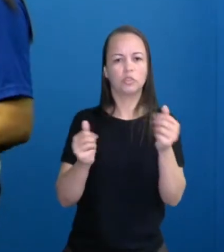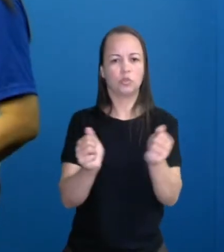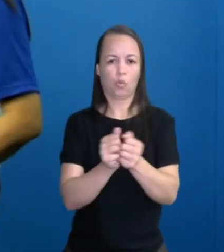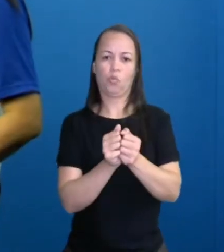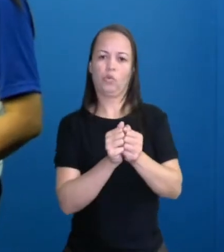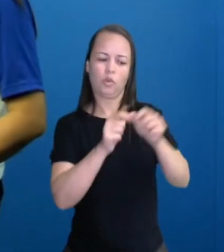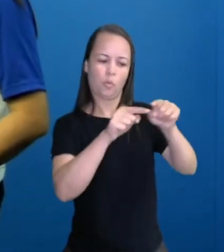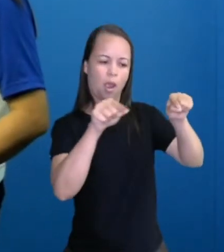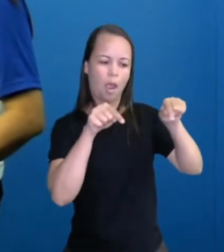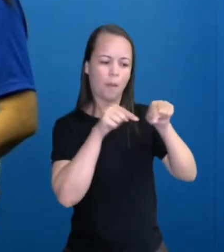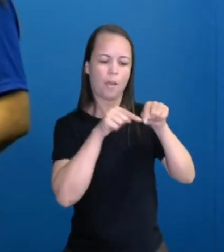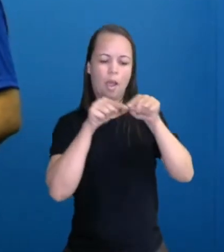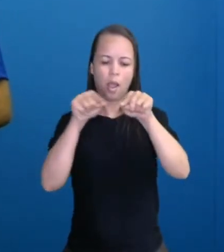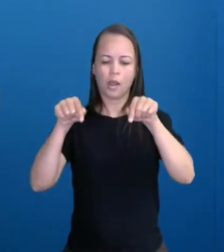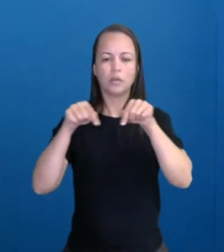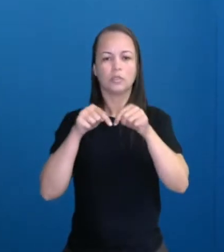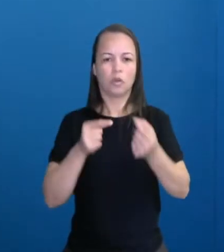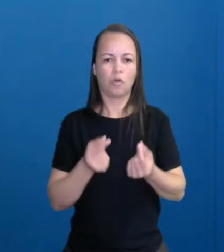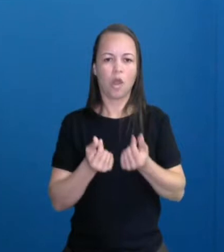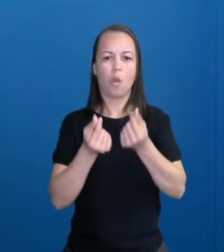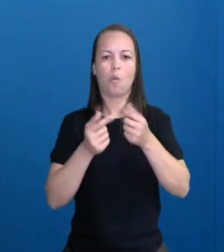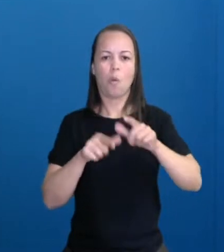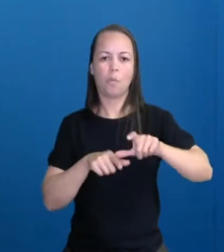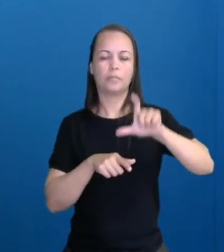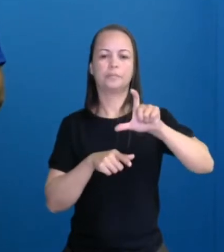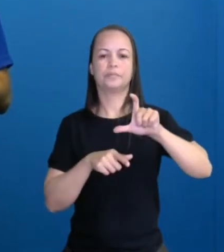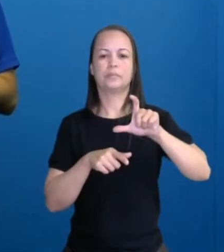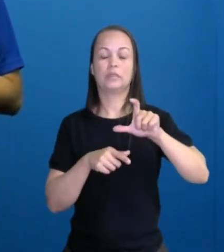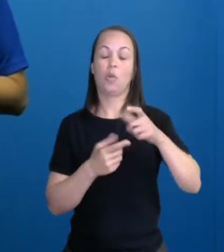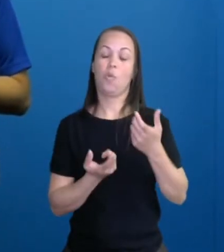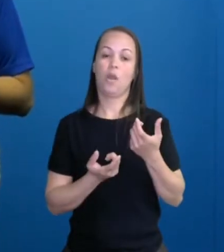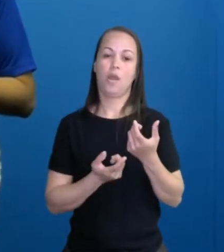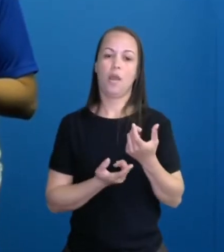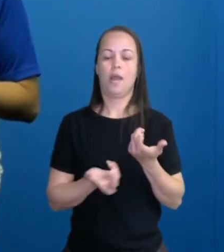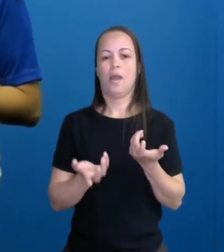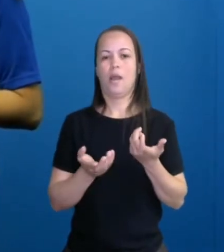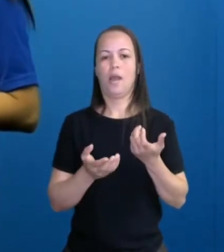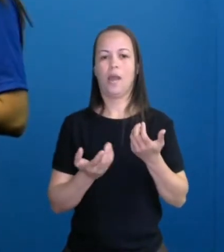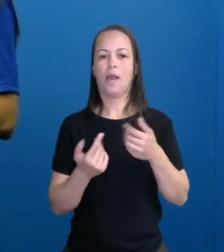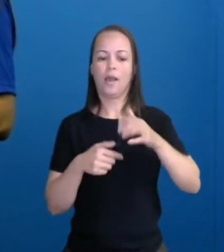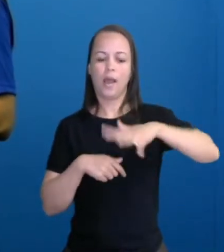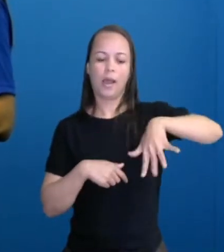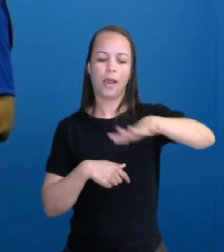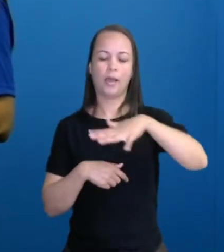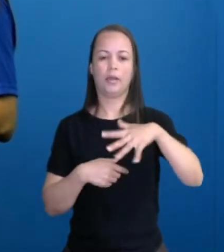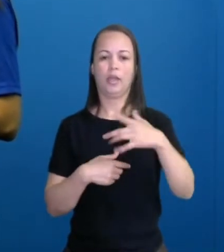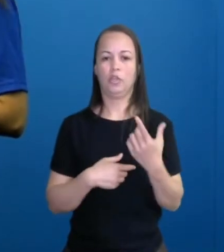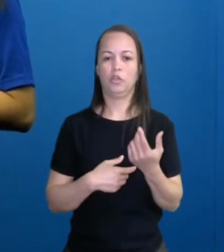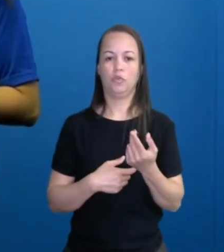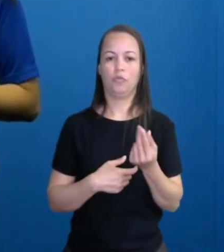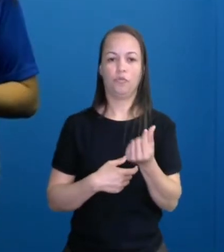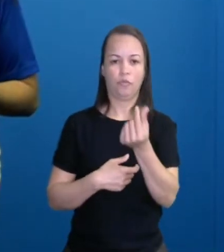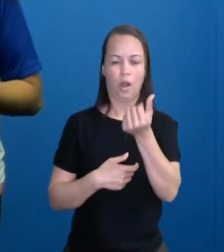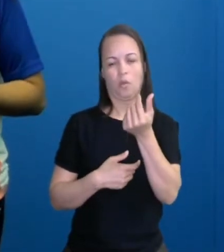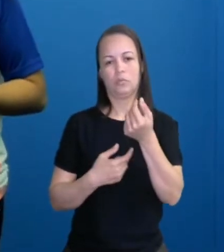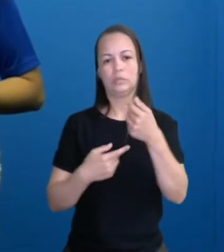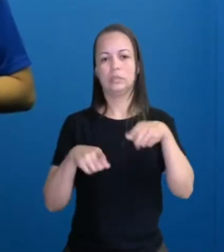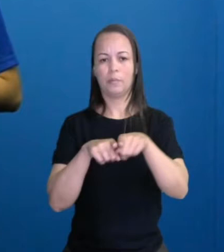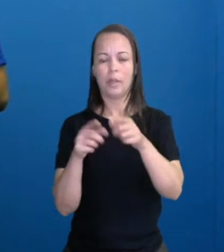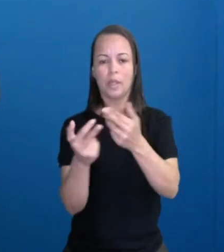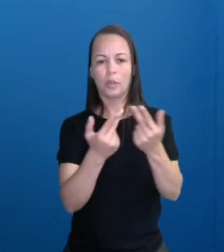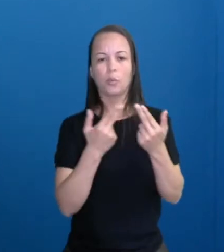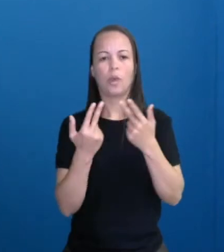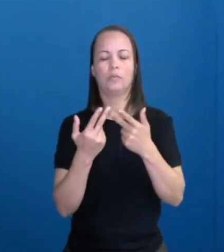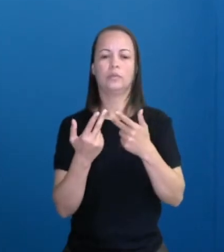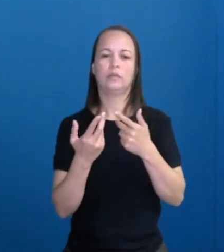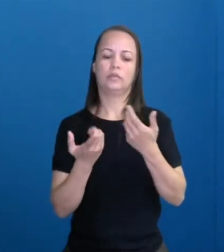juntando, né? Então, área e preço são duas grandezas que variam proporcionalmente e é uma proporção direta. À